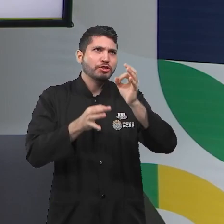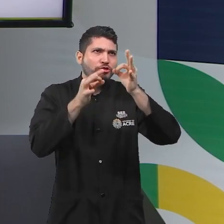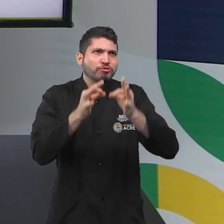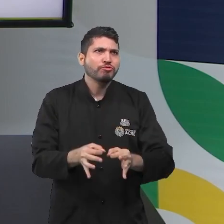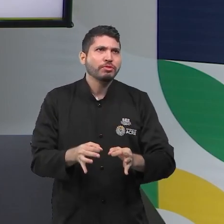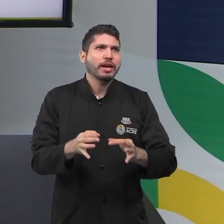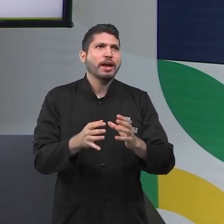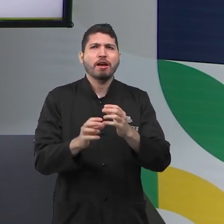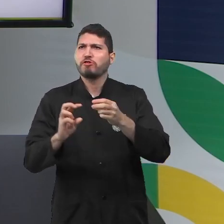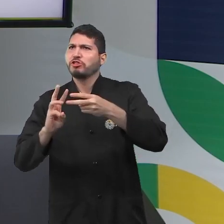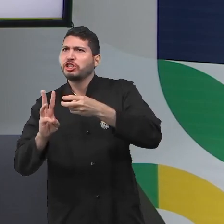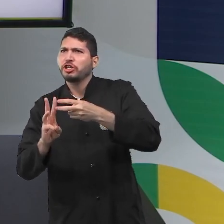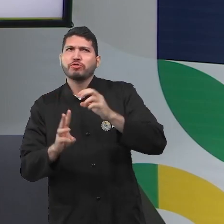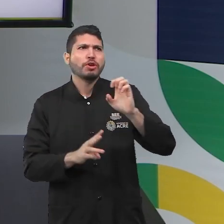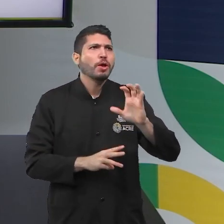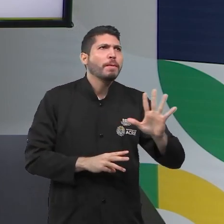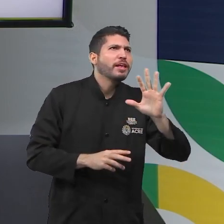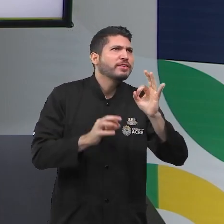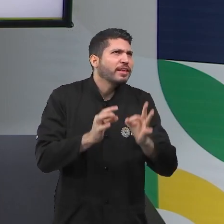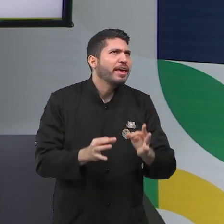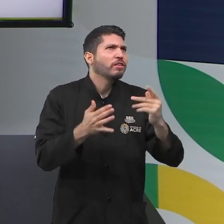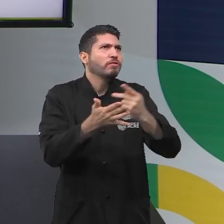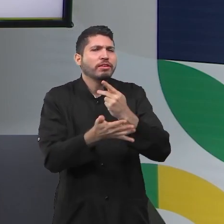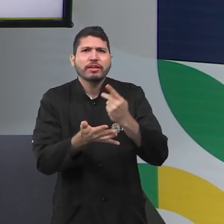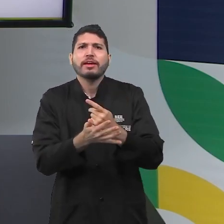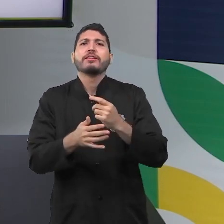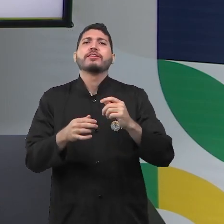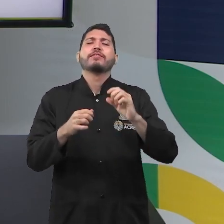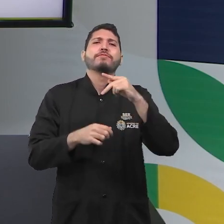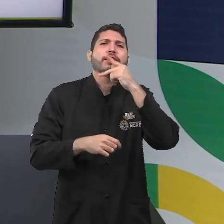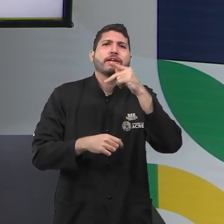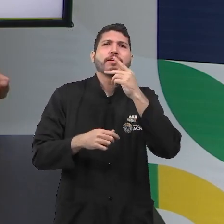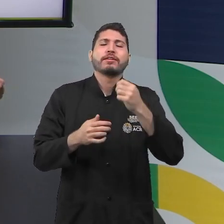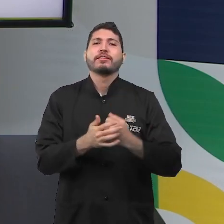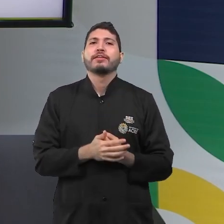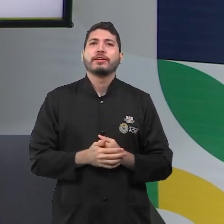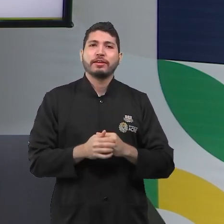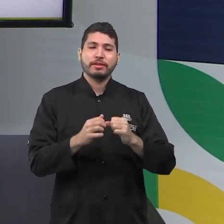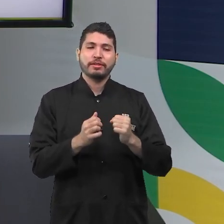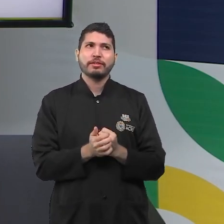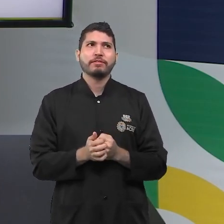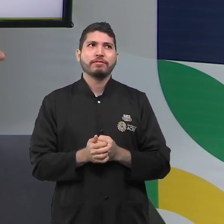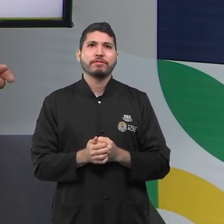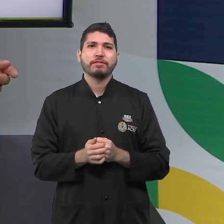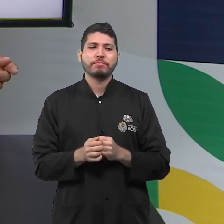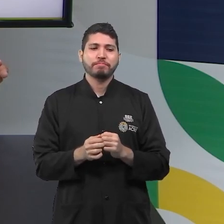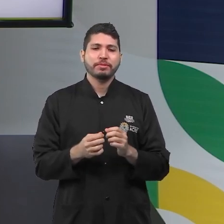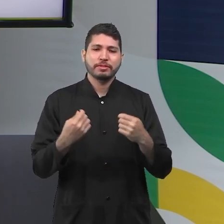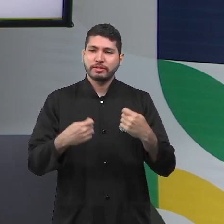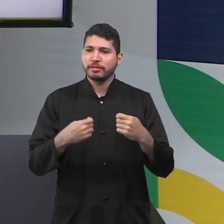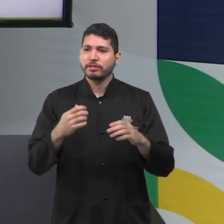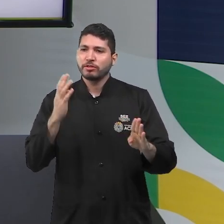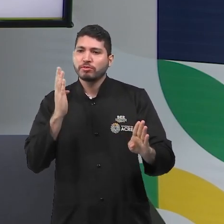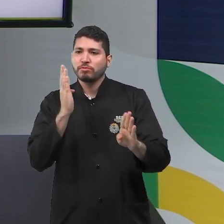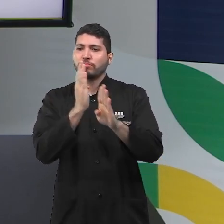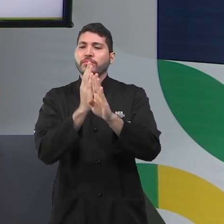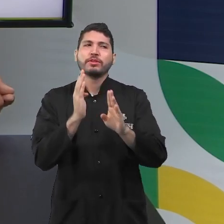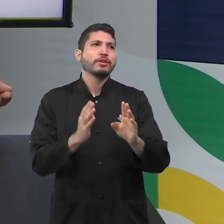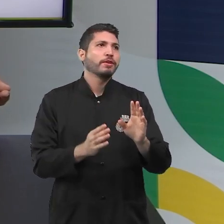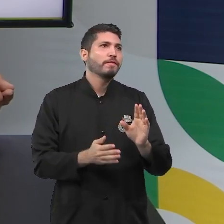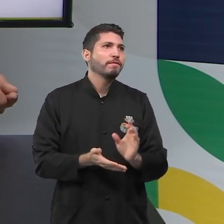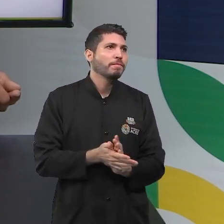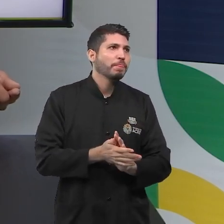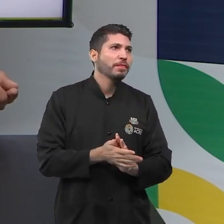índio estava certo ou errado, a gente tem que lutar para descobrir o que é falso e verdadeiro, no que um e outro